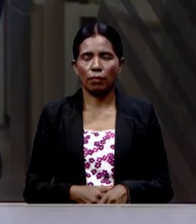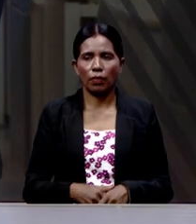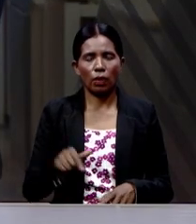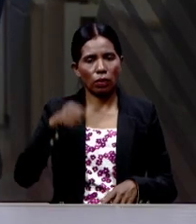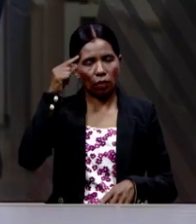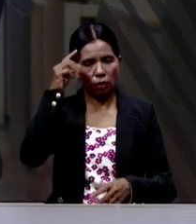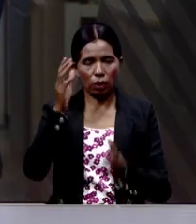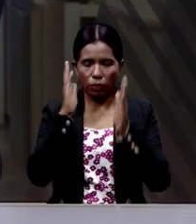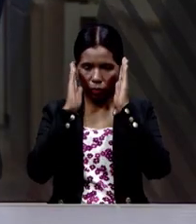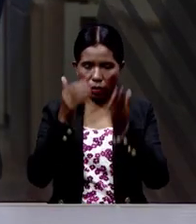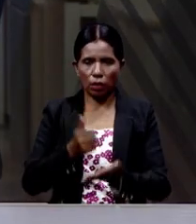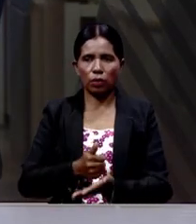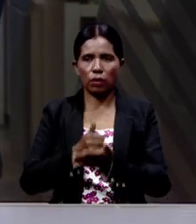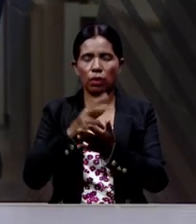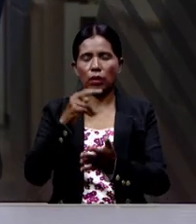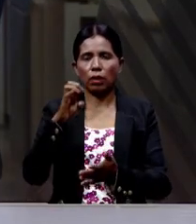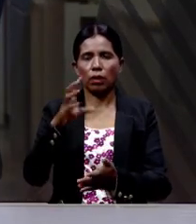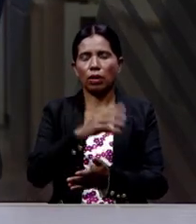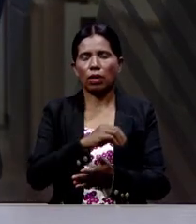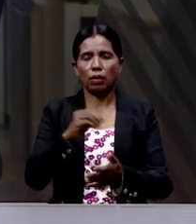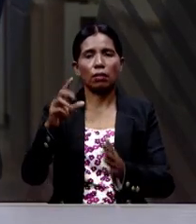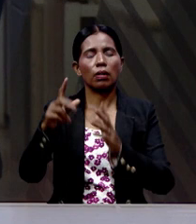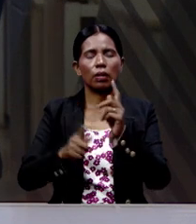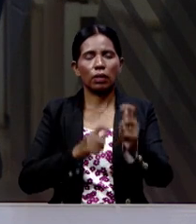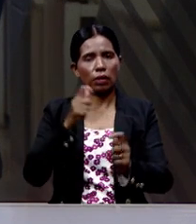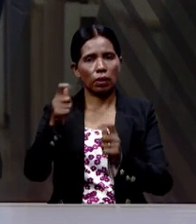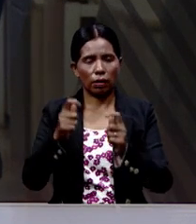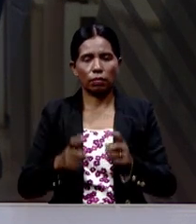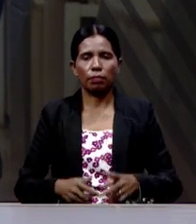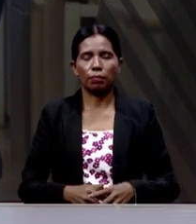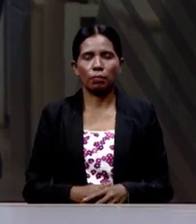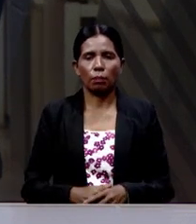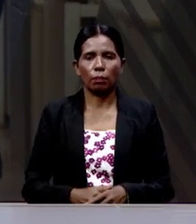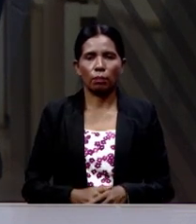governo se está uma também mídia plataforma digital.